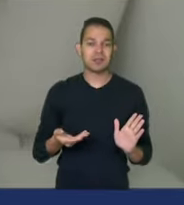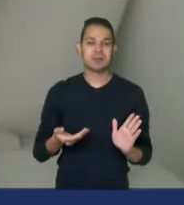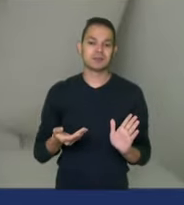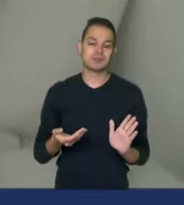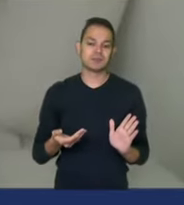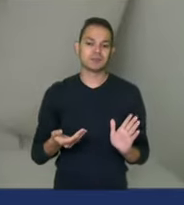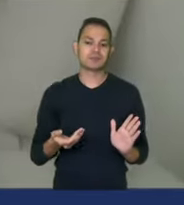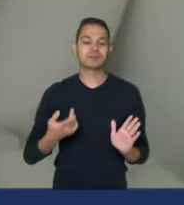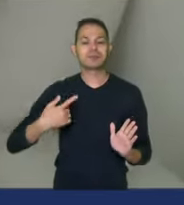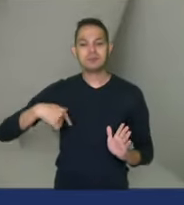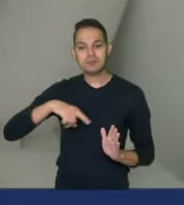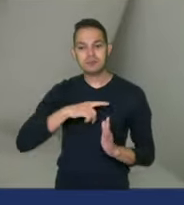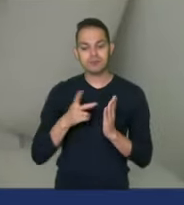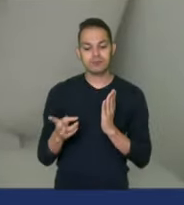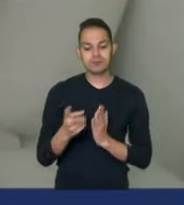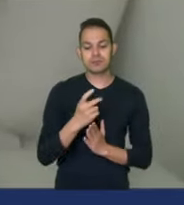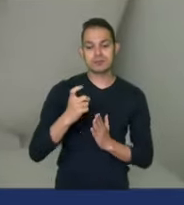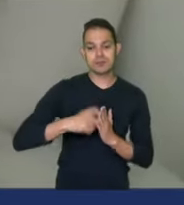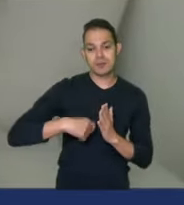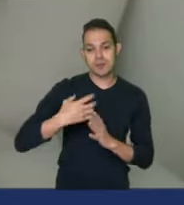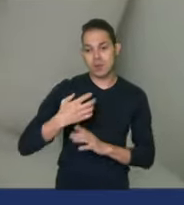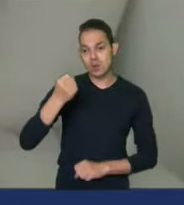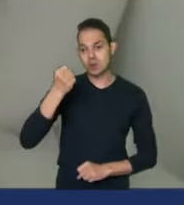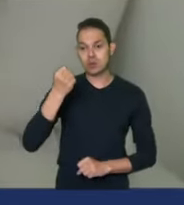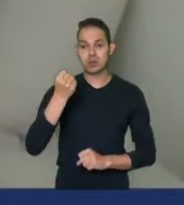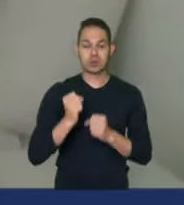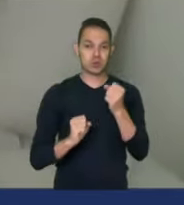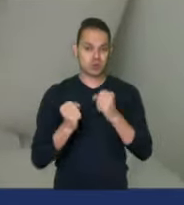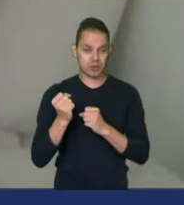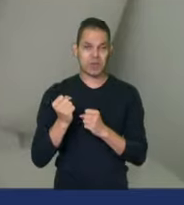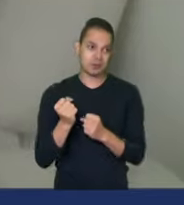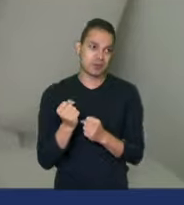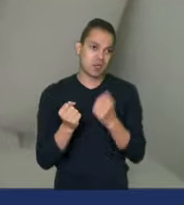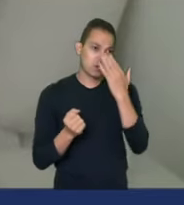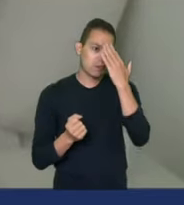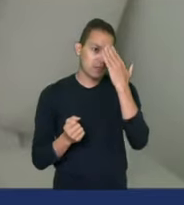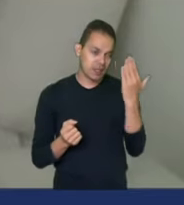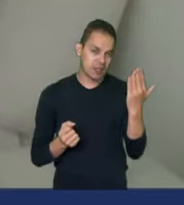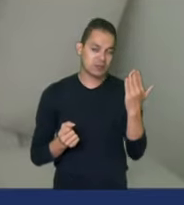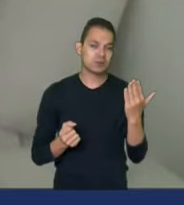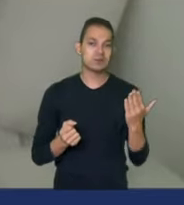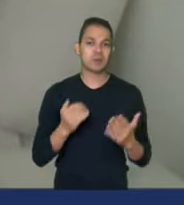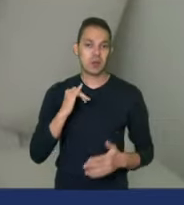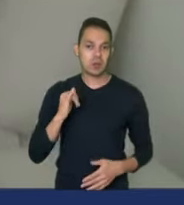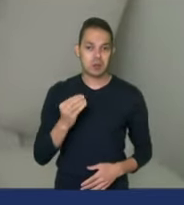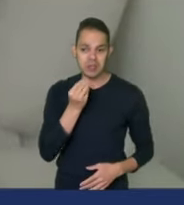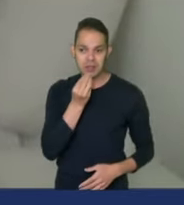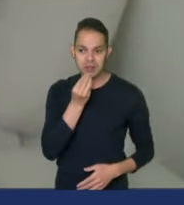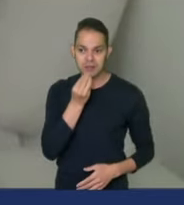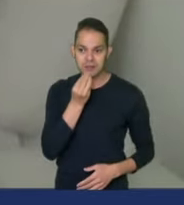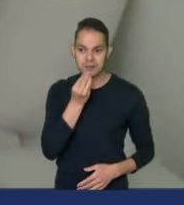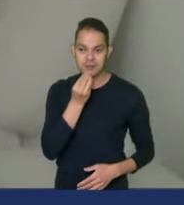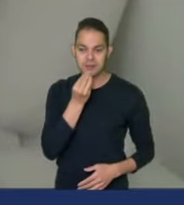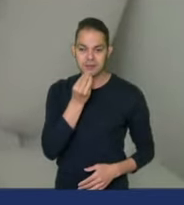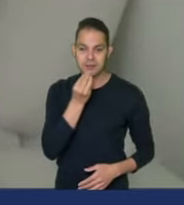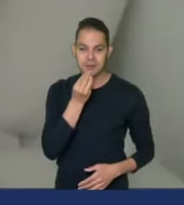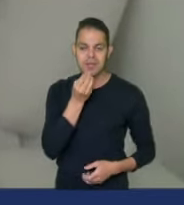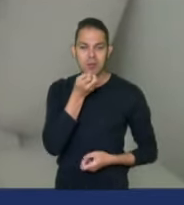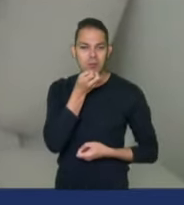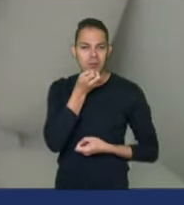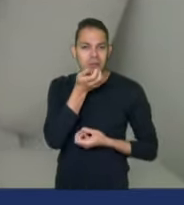restou-nos tributar o lucro das petroleiras. Eu agradeço aí muita oportunidade e foi um desabafo